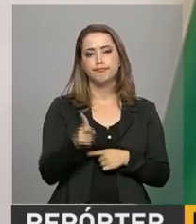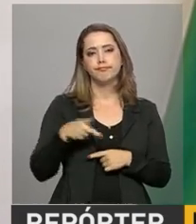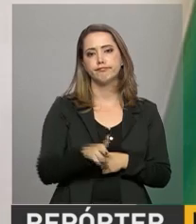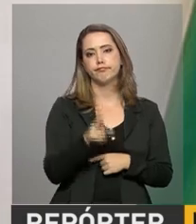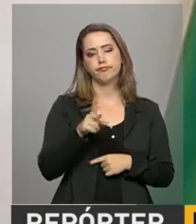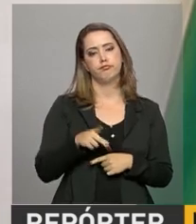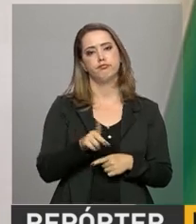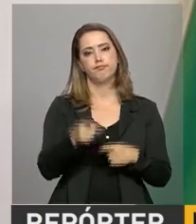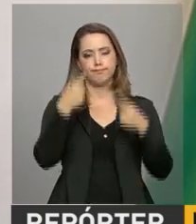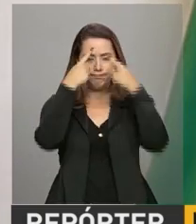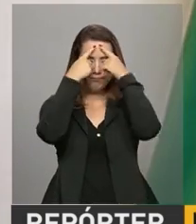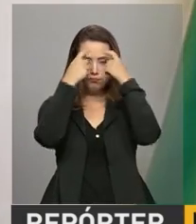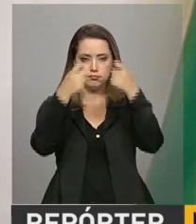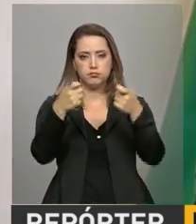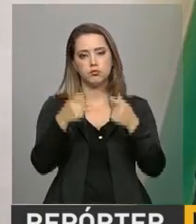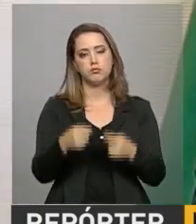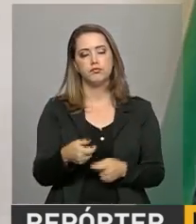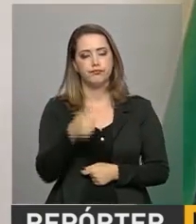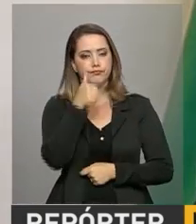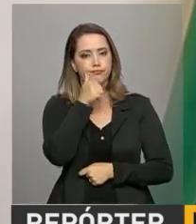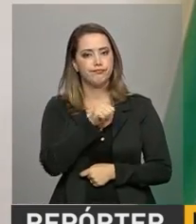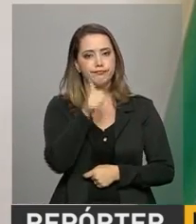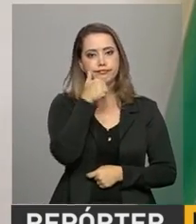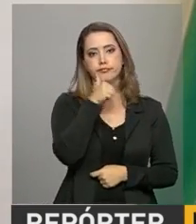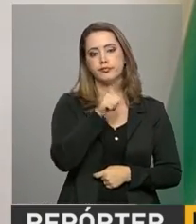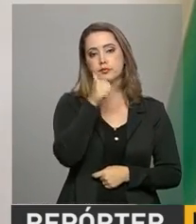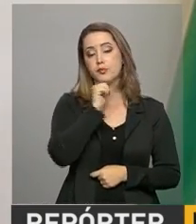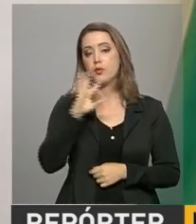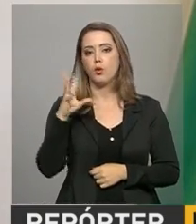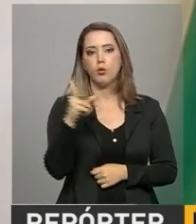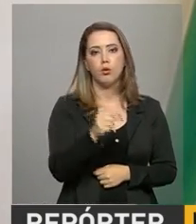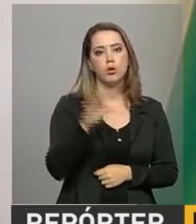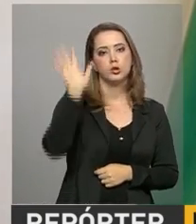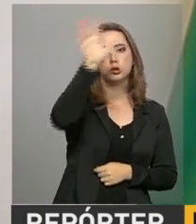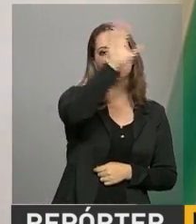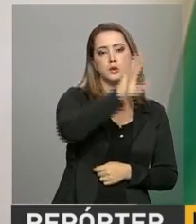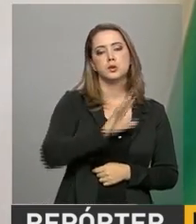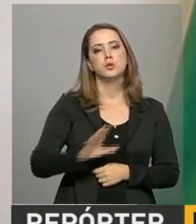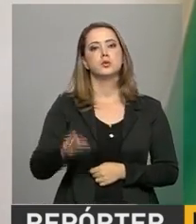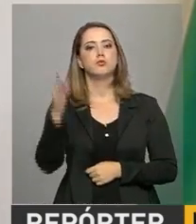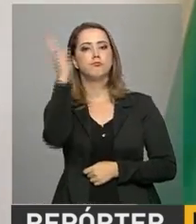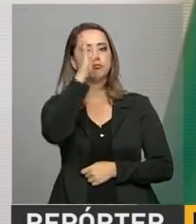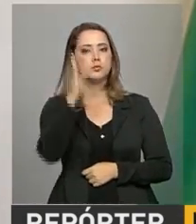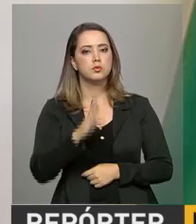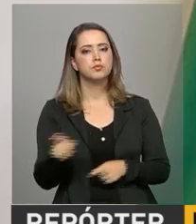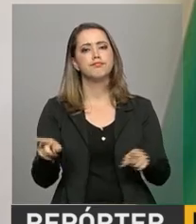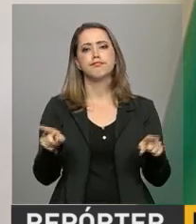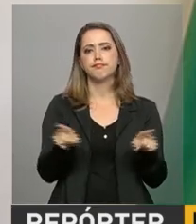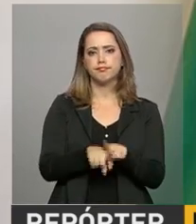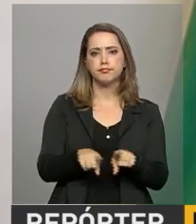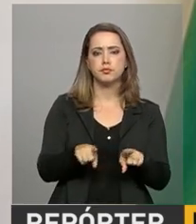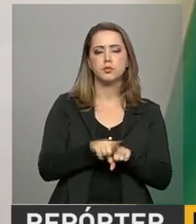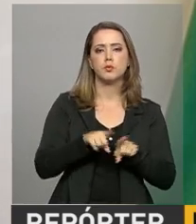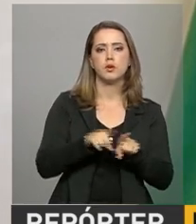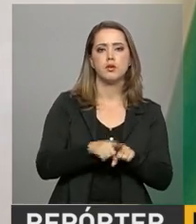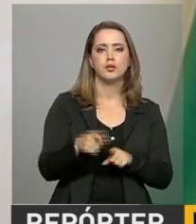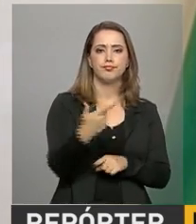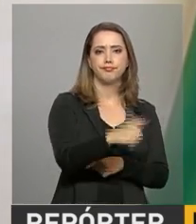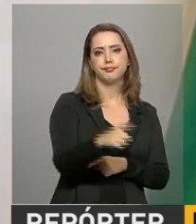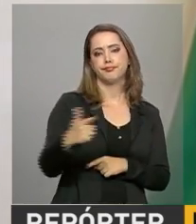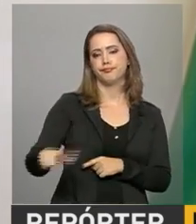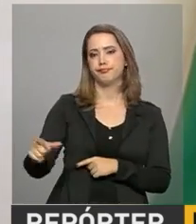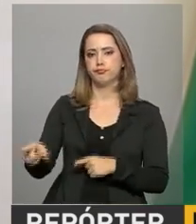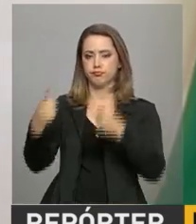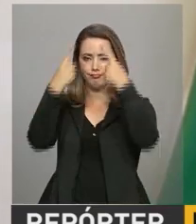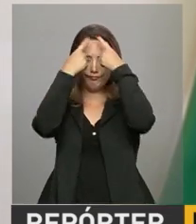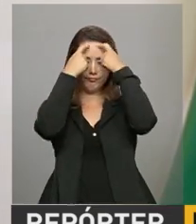mulher, em todos os estados brasileiros. De fora parte ainda, outras espécies de